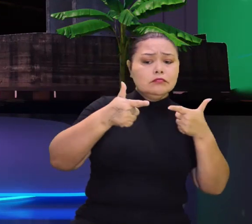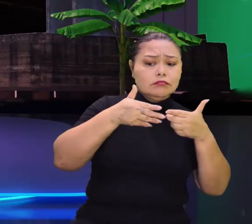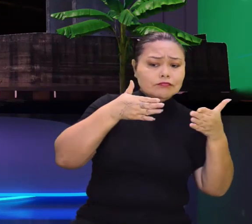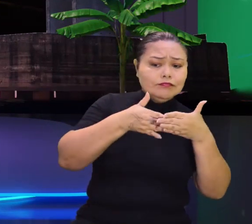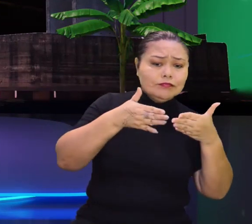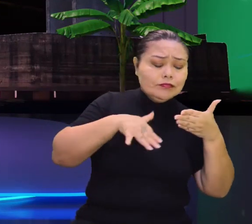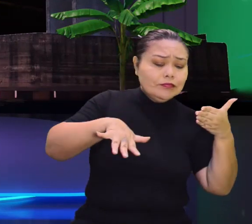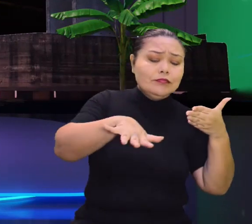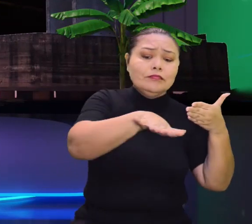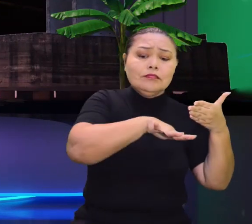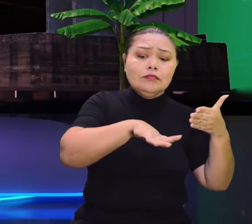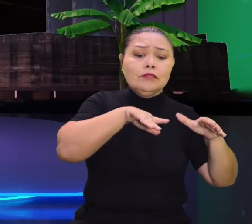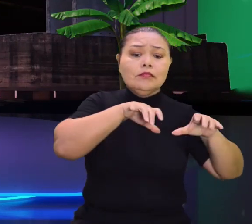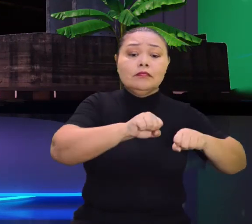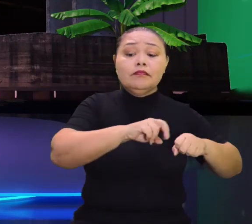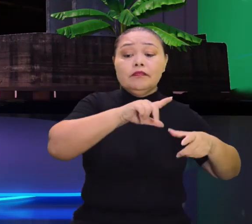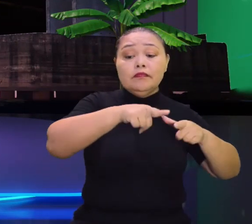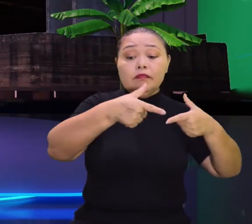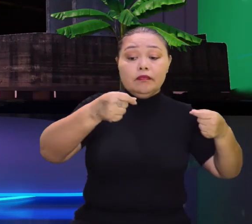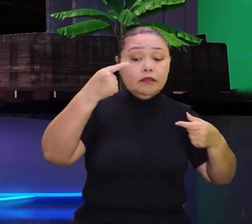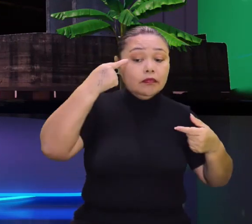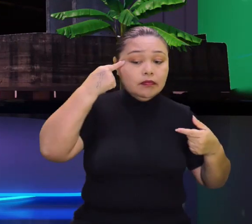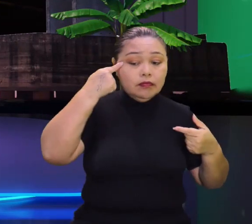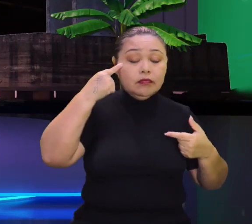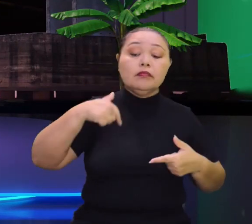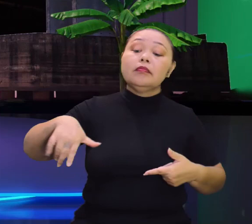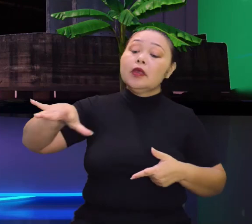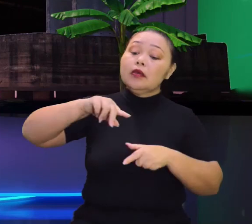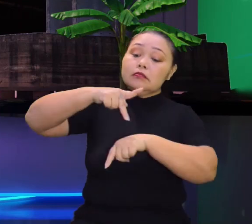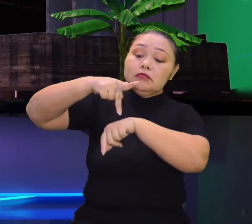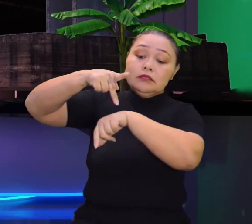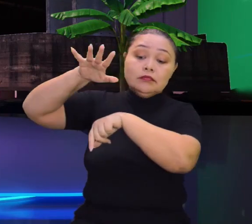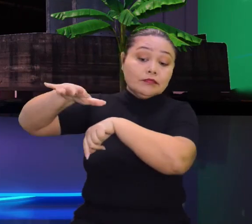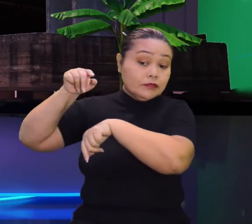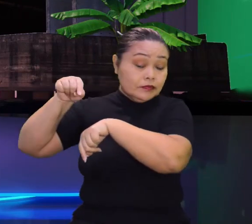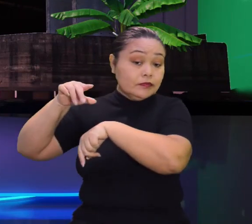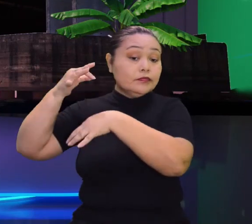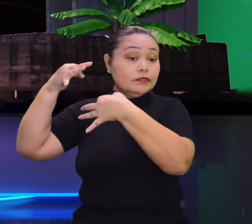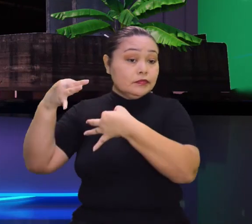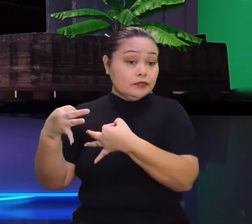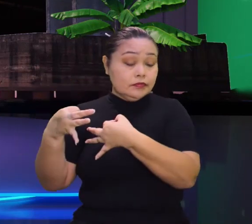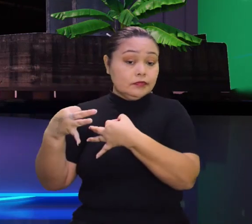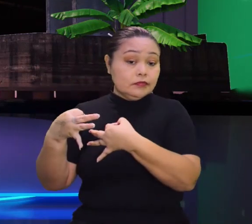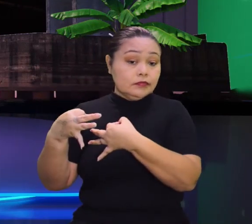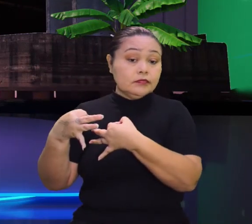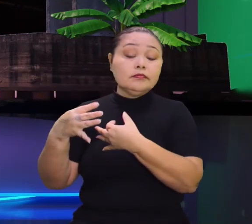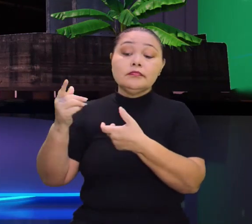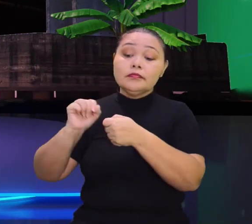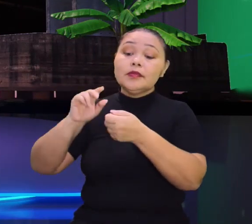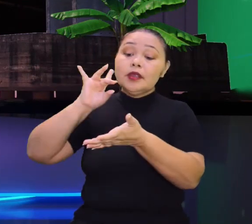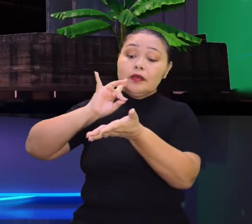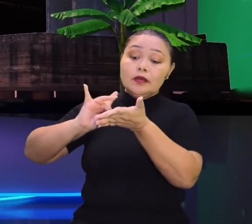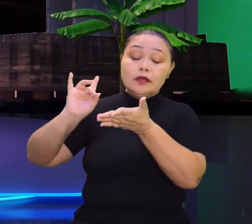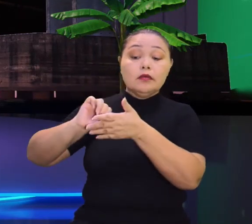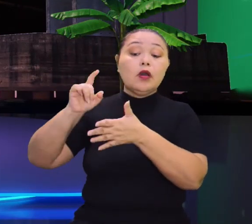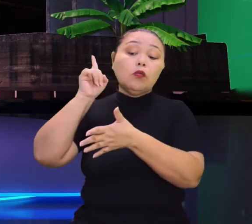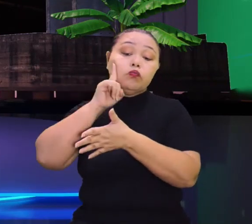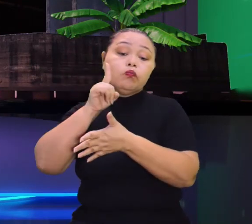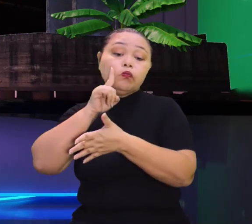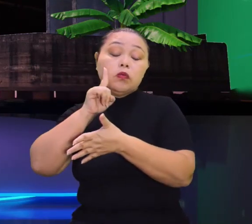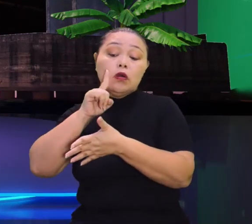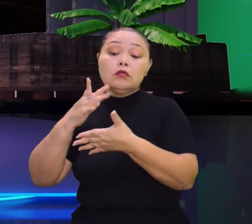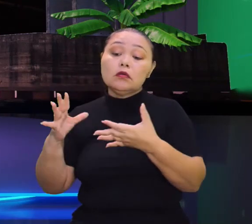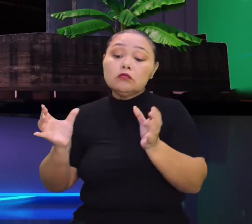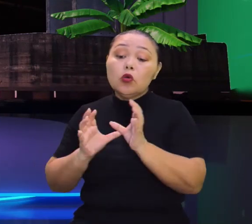agora aquela área estava sendo ocupada pelo Japão, boa parte daqueles países. Exatamente. Certo? Então que eram os inimigos dos Estados Unidos e